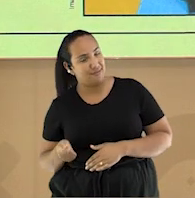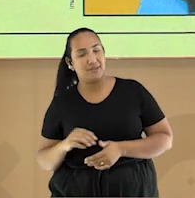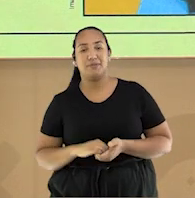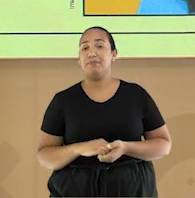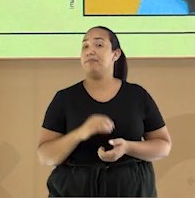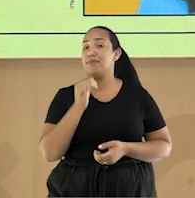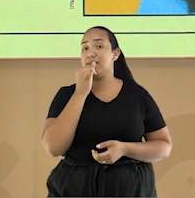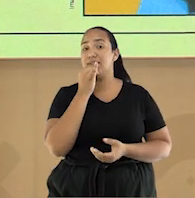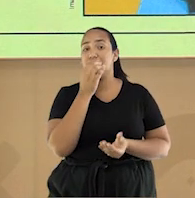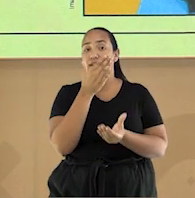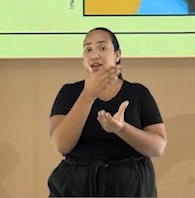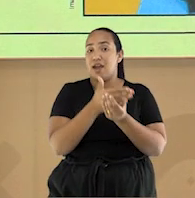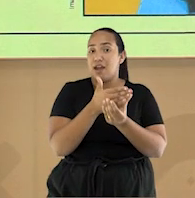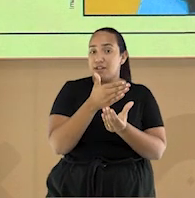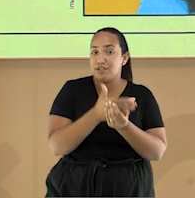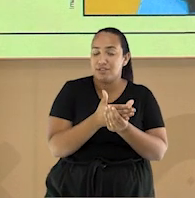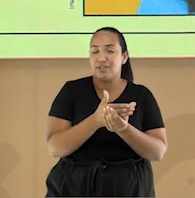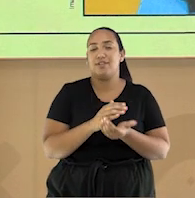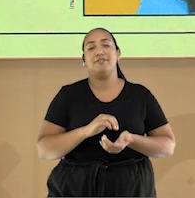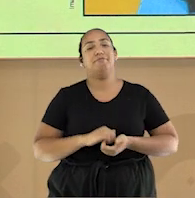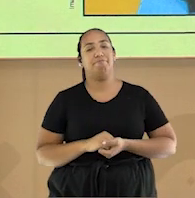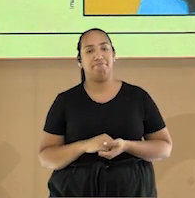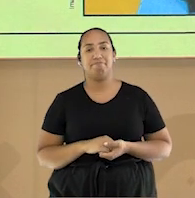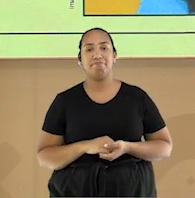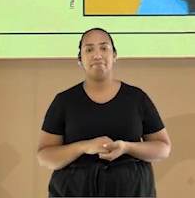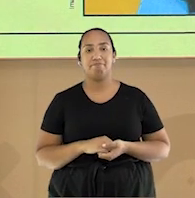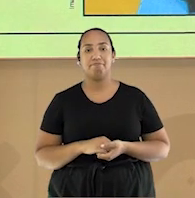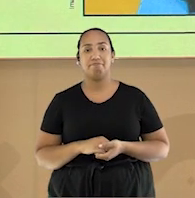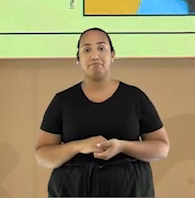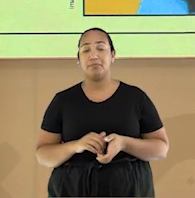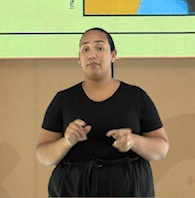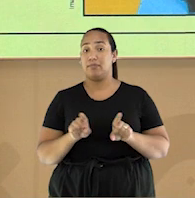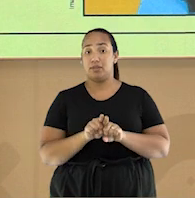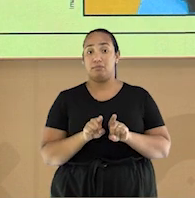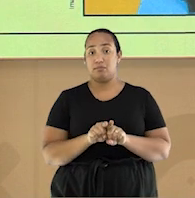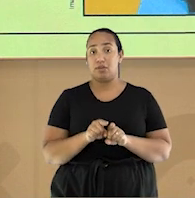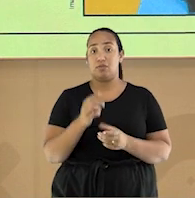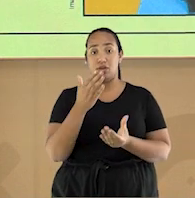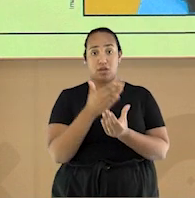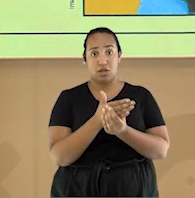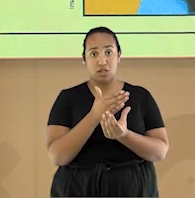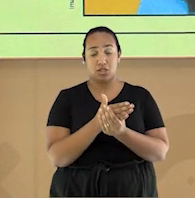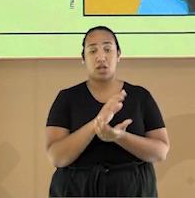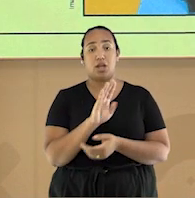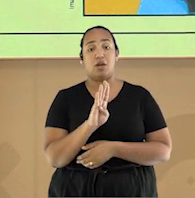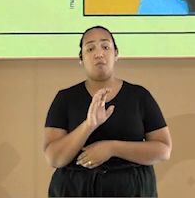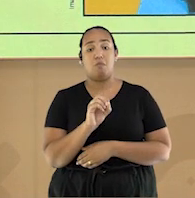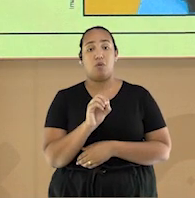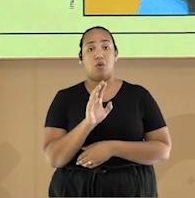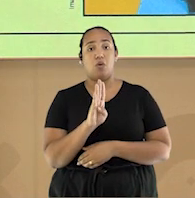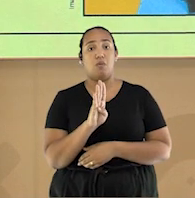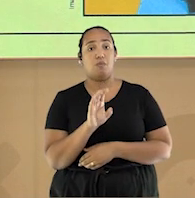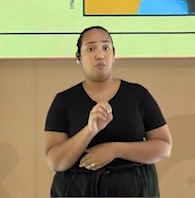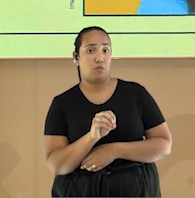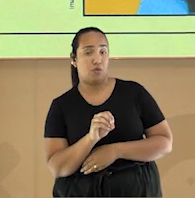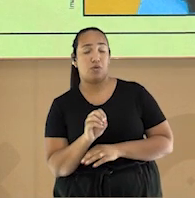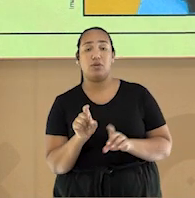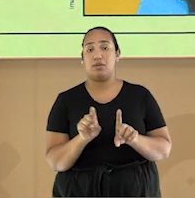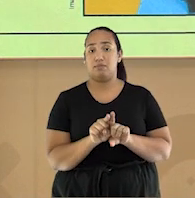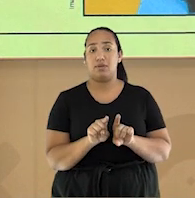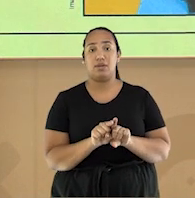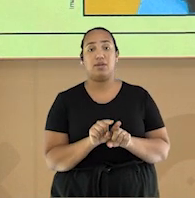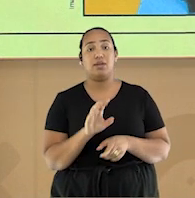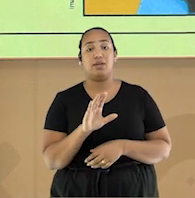abará, o abrasô e o acaçá, o acarajé, o bobó, os caldos, o cozido, a galinha